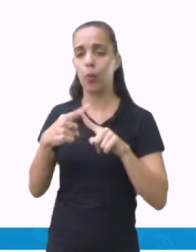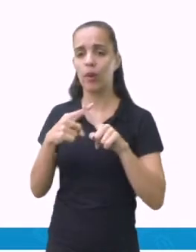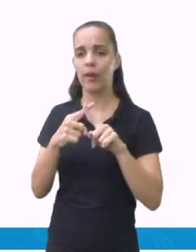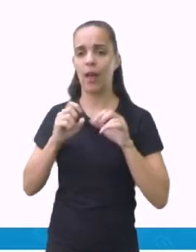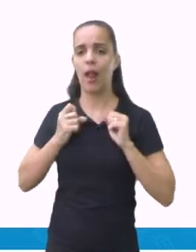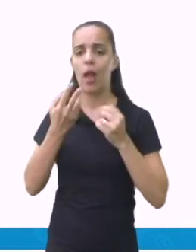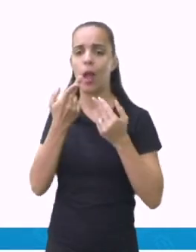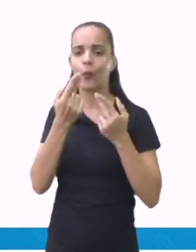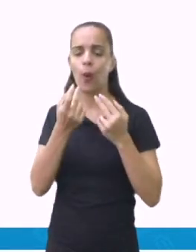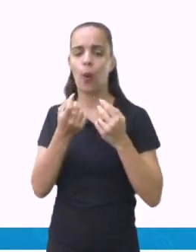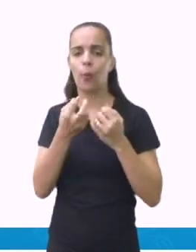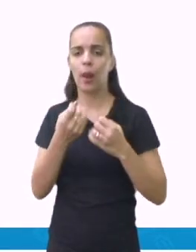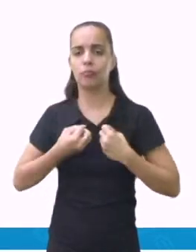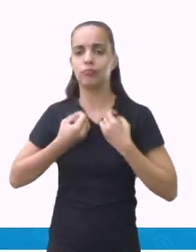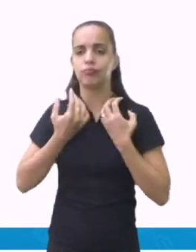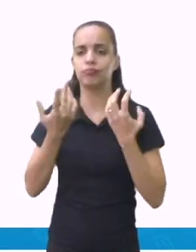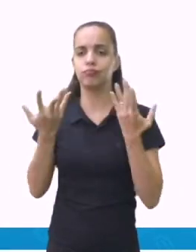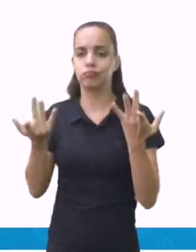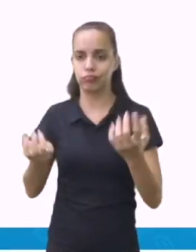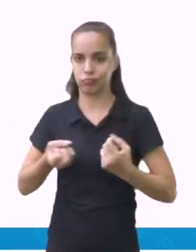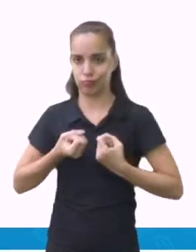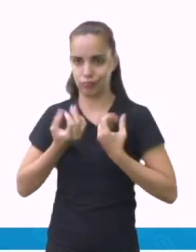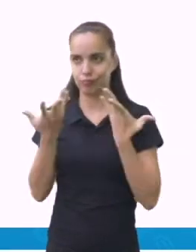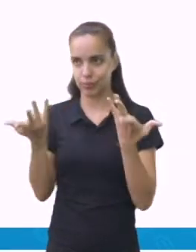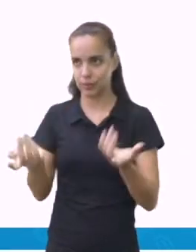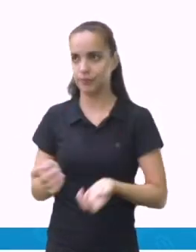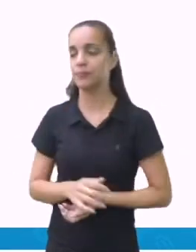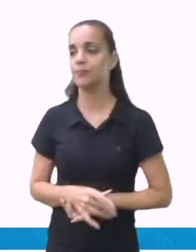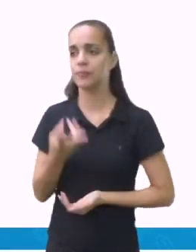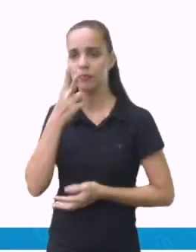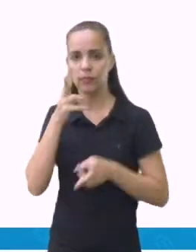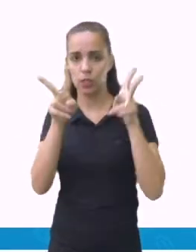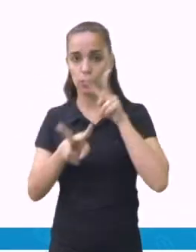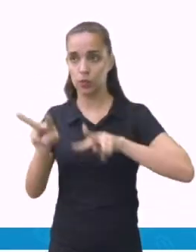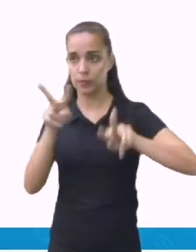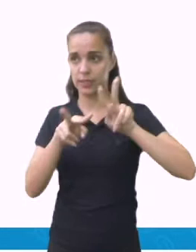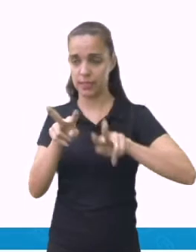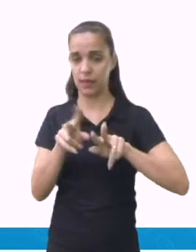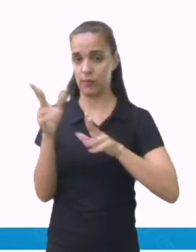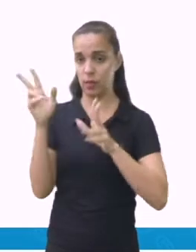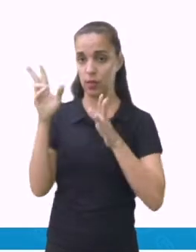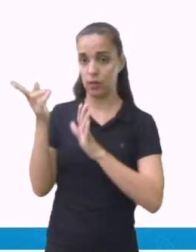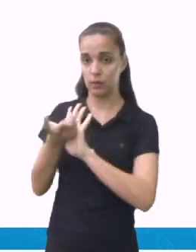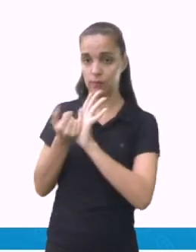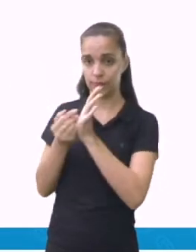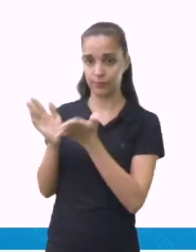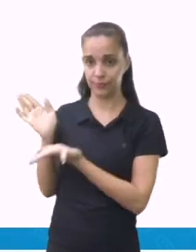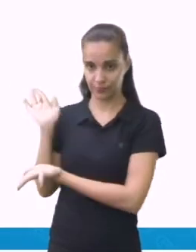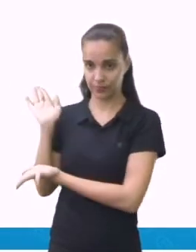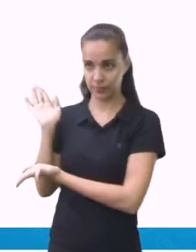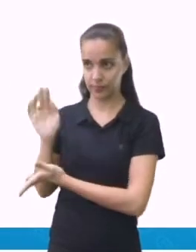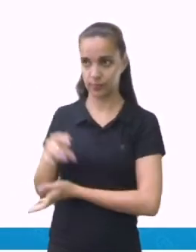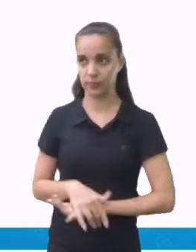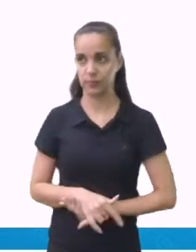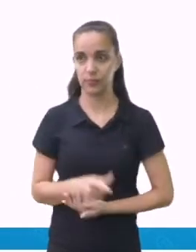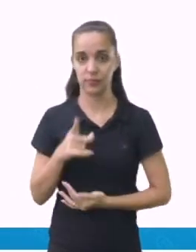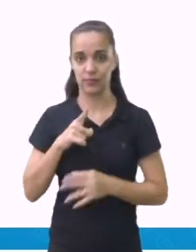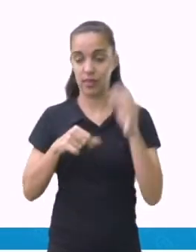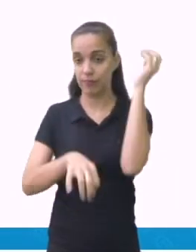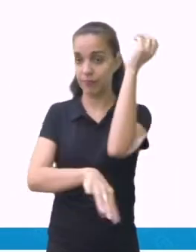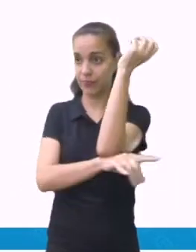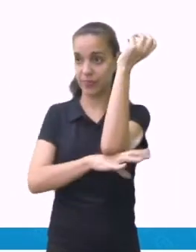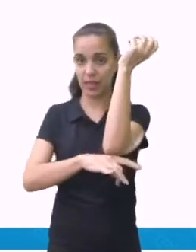nós temos aqui uma imagem e observe, aquilo que a gente já falou no slide anterior, a raiz ela está fazendo